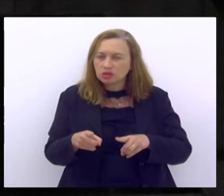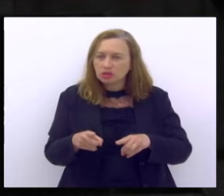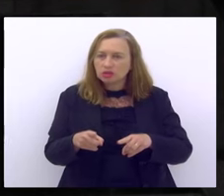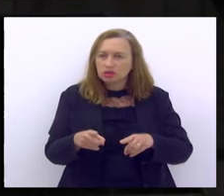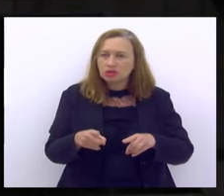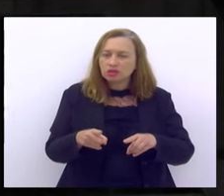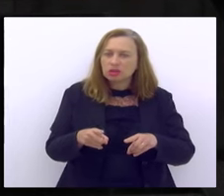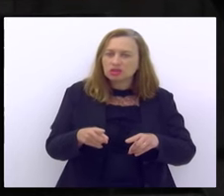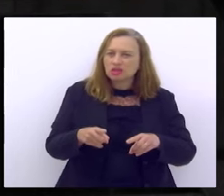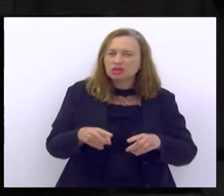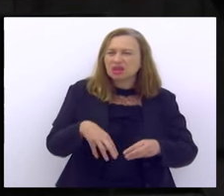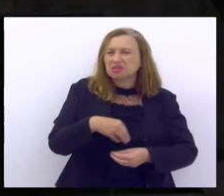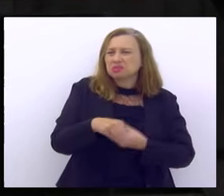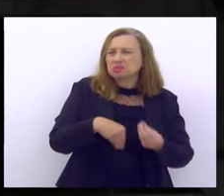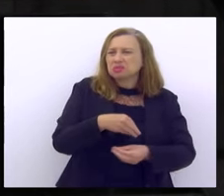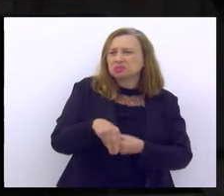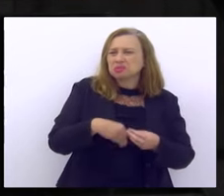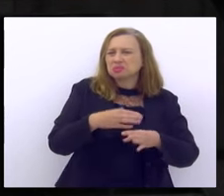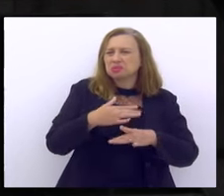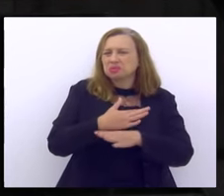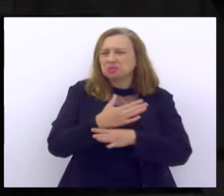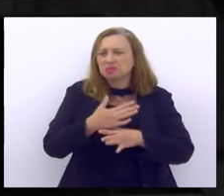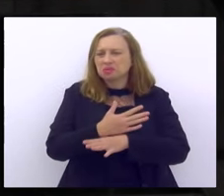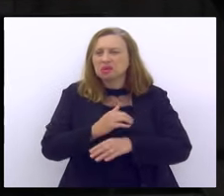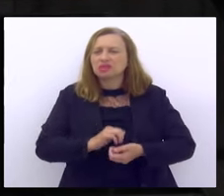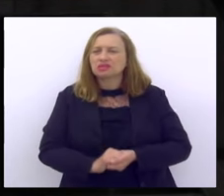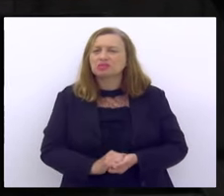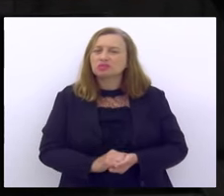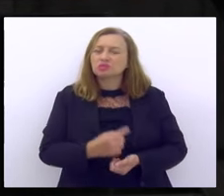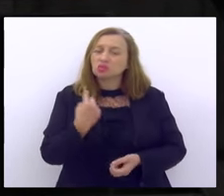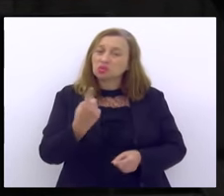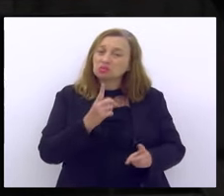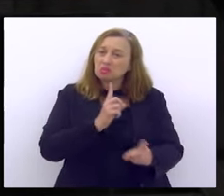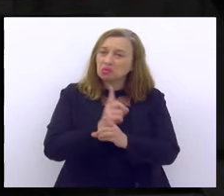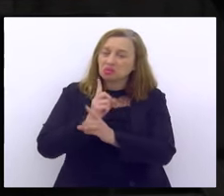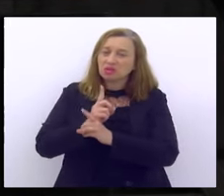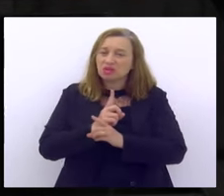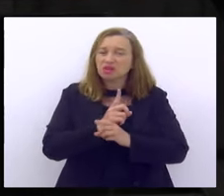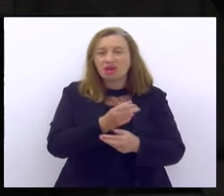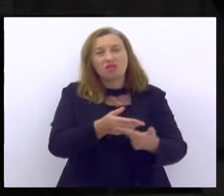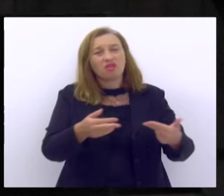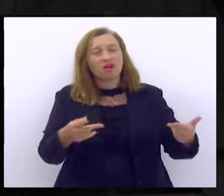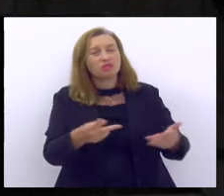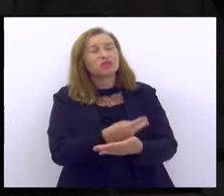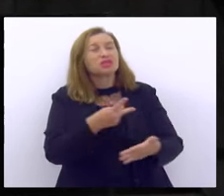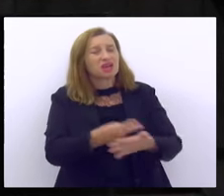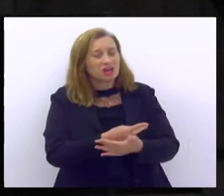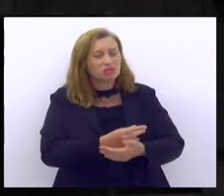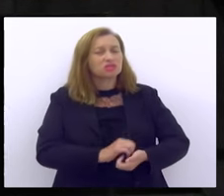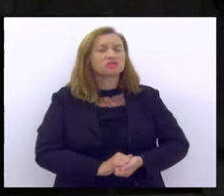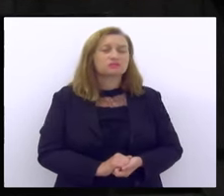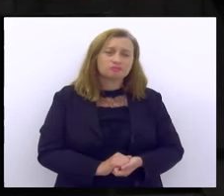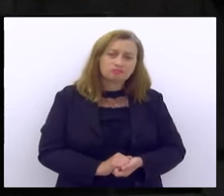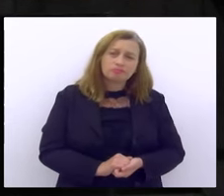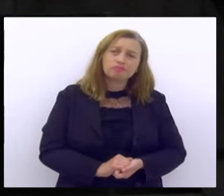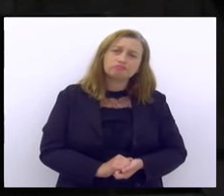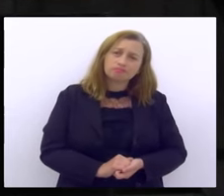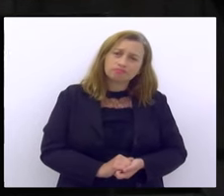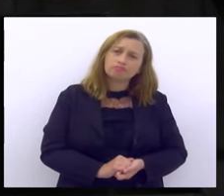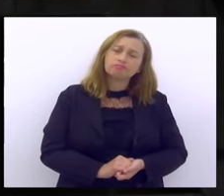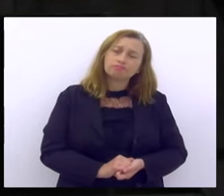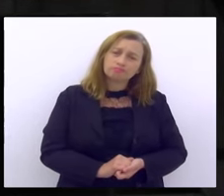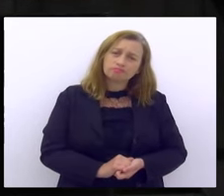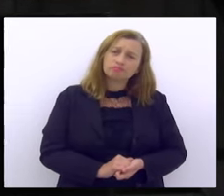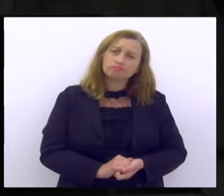Desordem Urbana, nós temos encontrado diversas irregularidades pelo Estado afora. Diversas